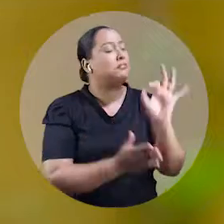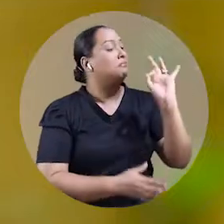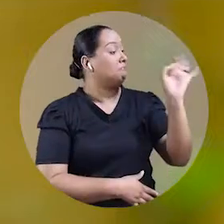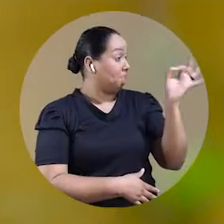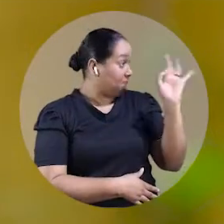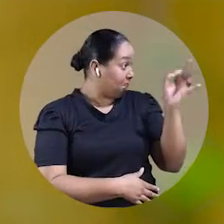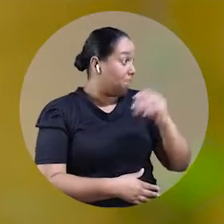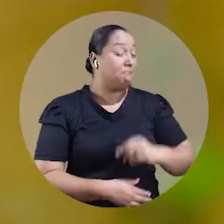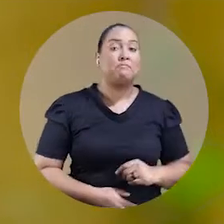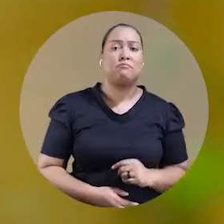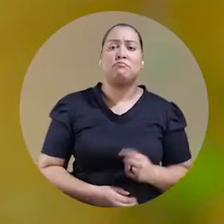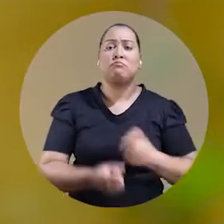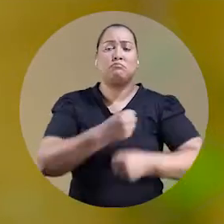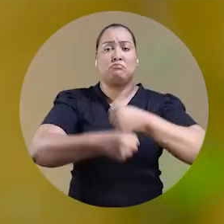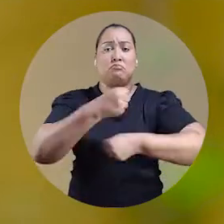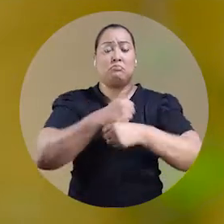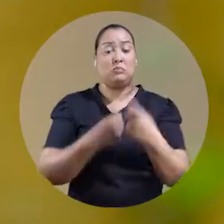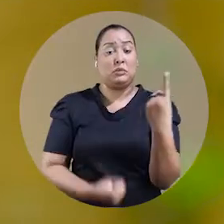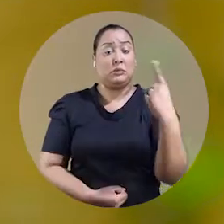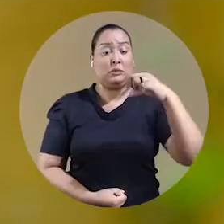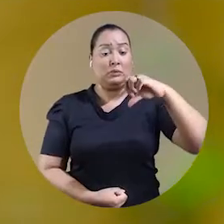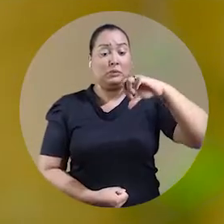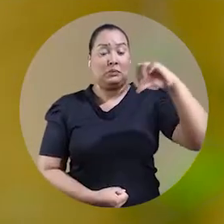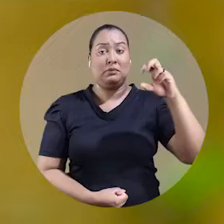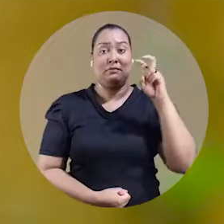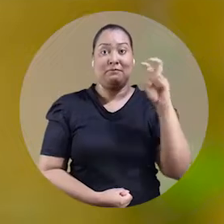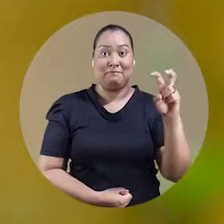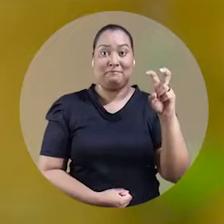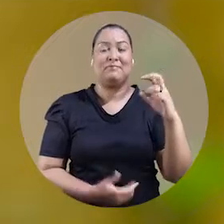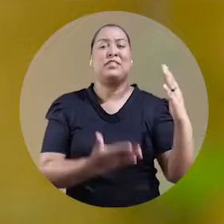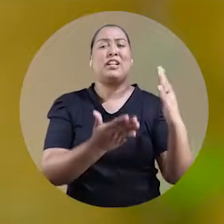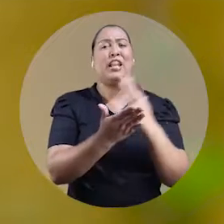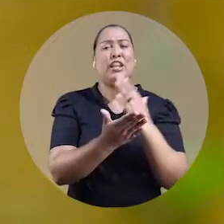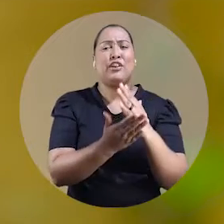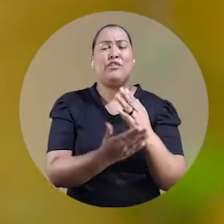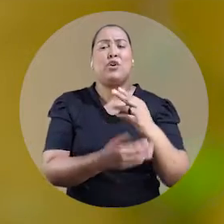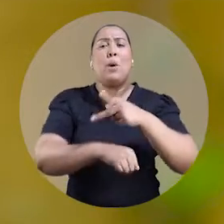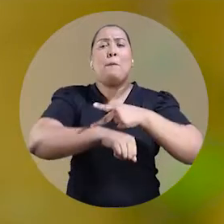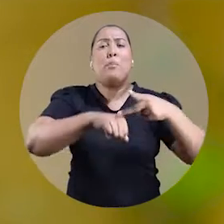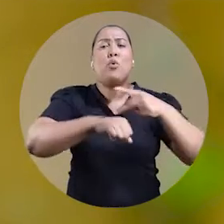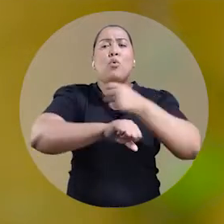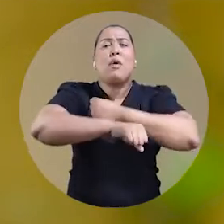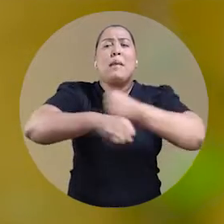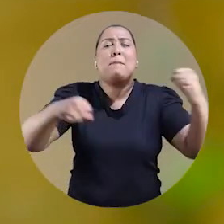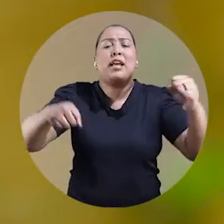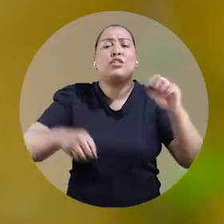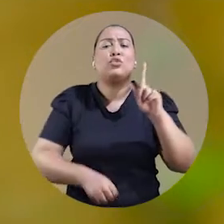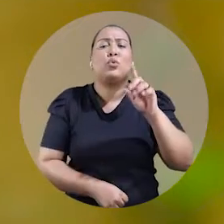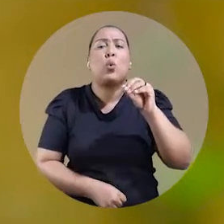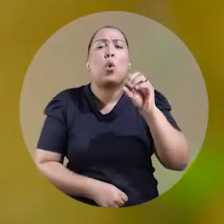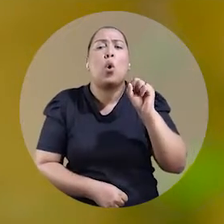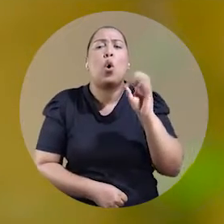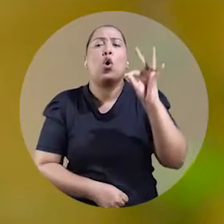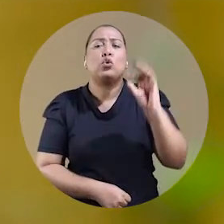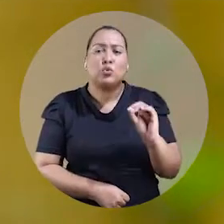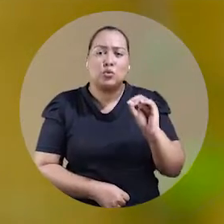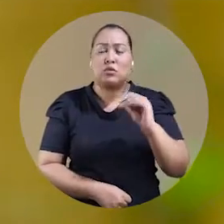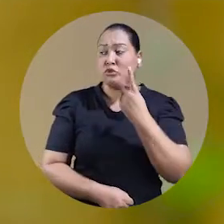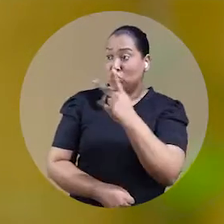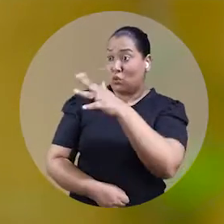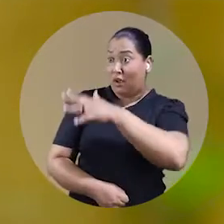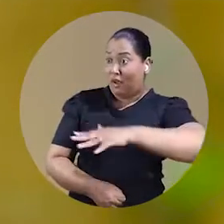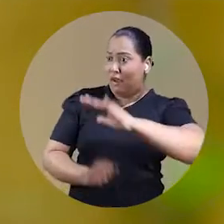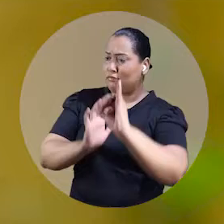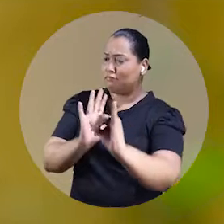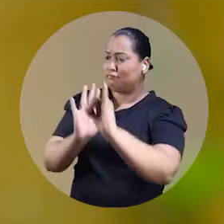Certo. Você começa em 1995, com Por Imenso Gosto. Certo. E o seu campo mesmo,